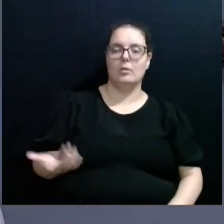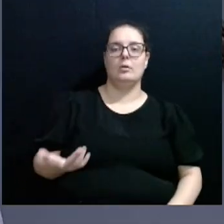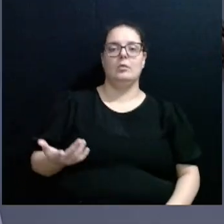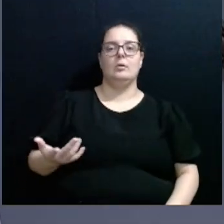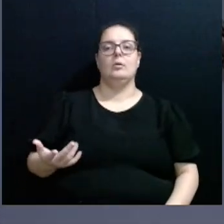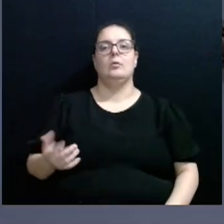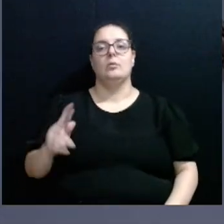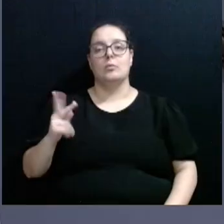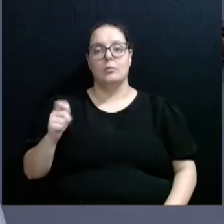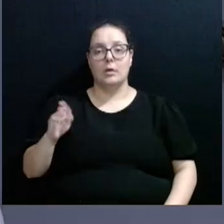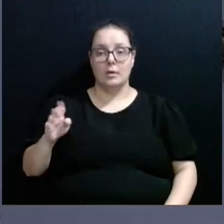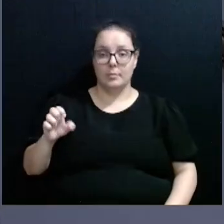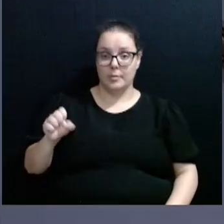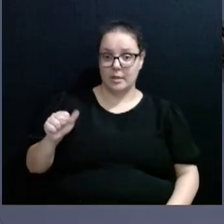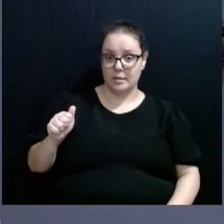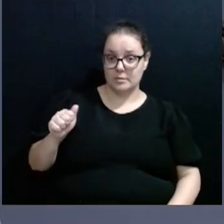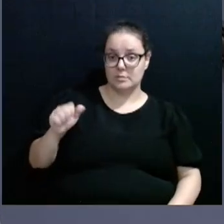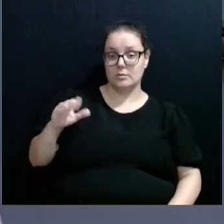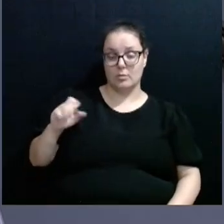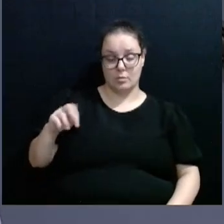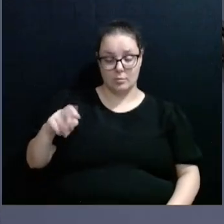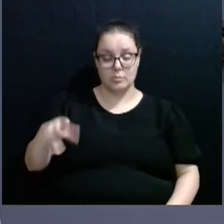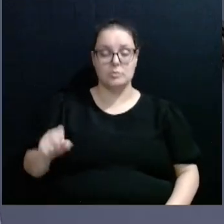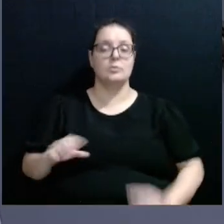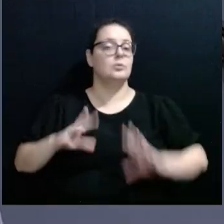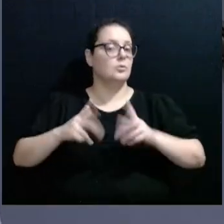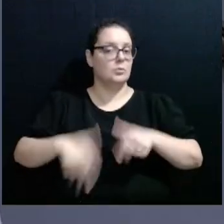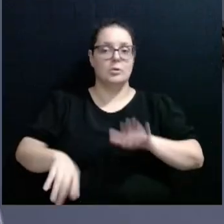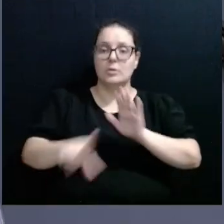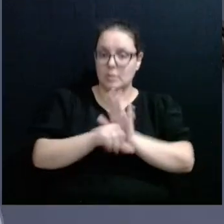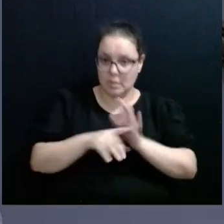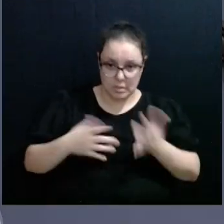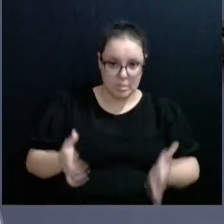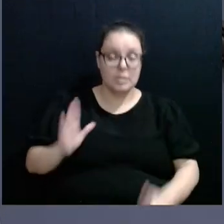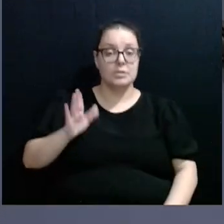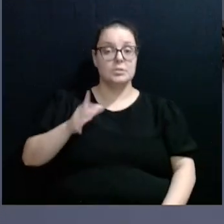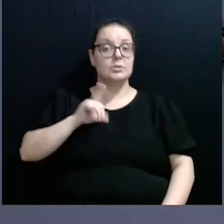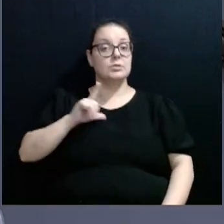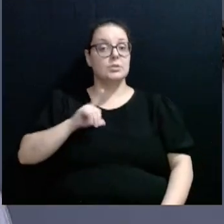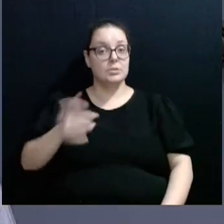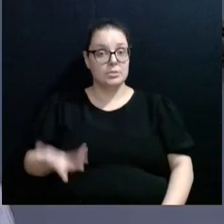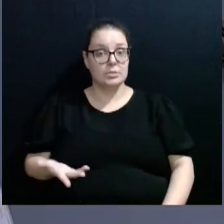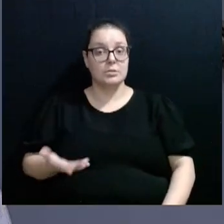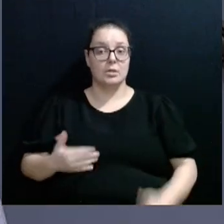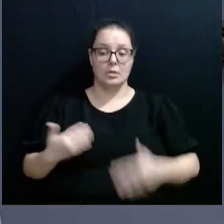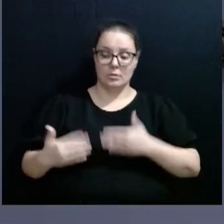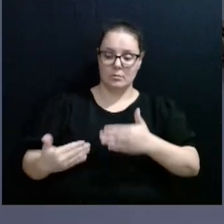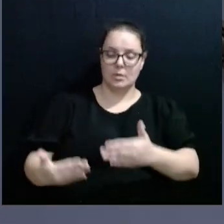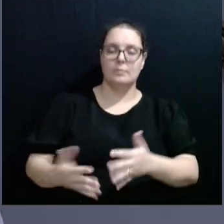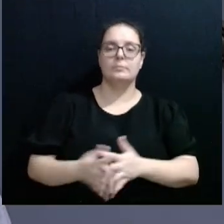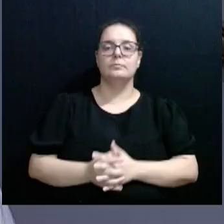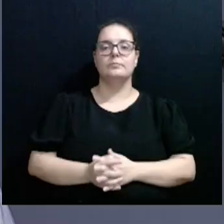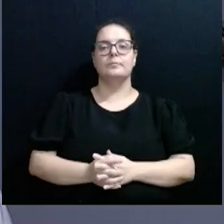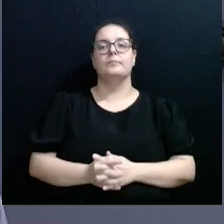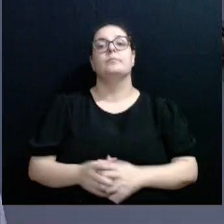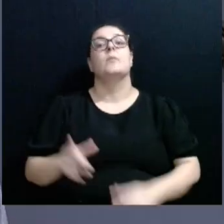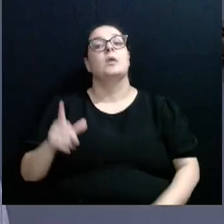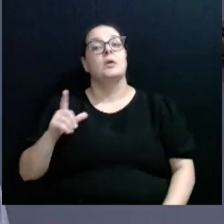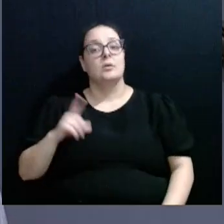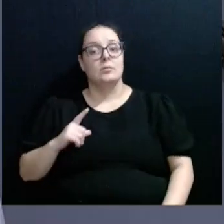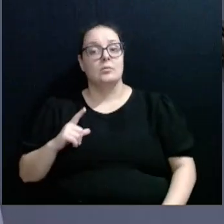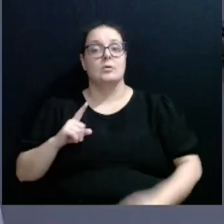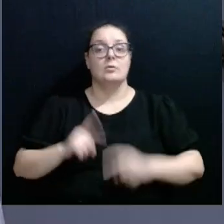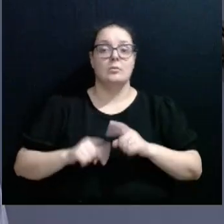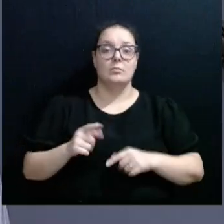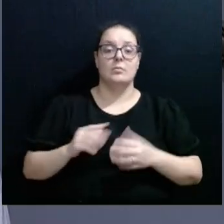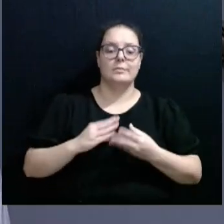toda a questão, com toda a legalização que ela já tinha no seu processo, elas tiveram o seu material destruído. Então a gente